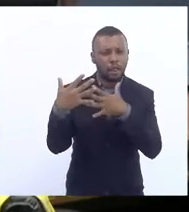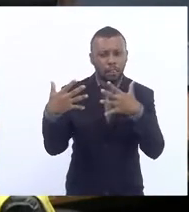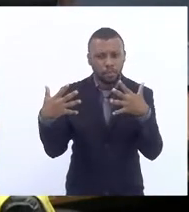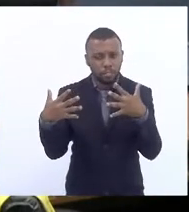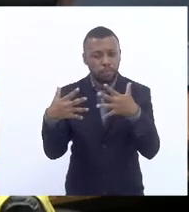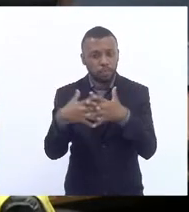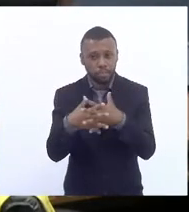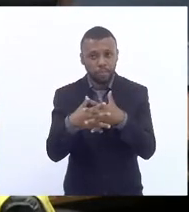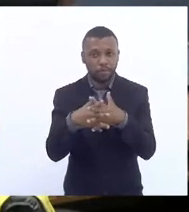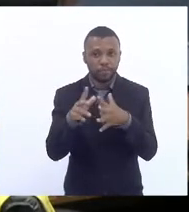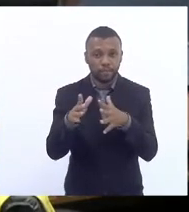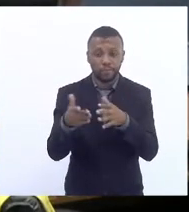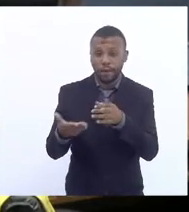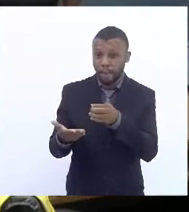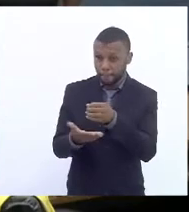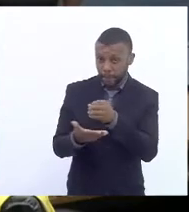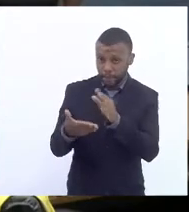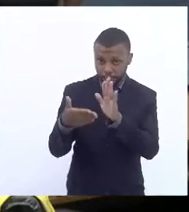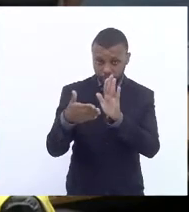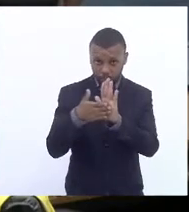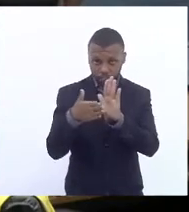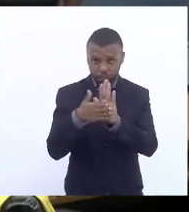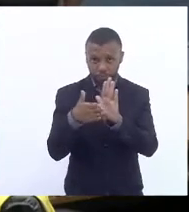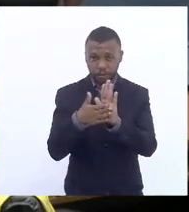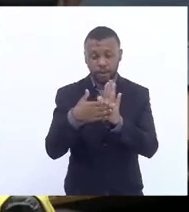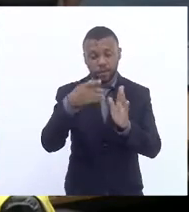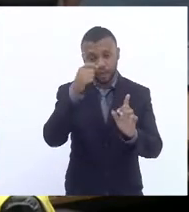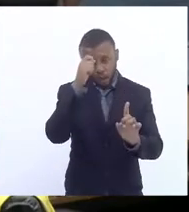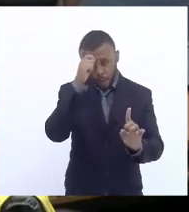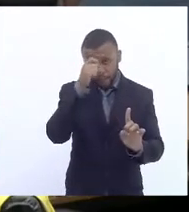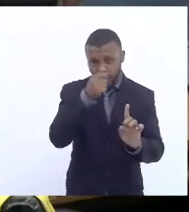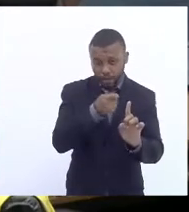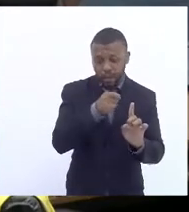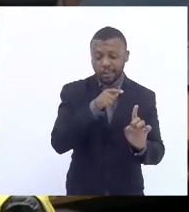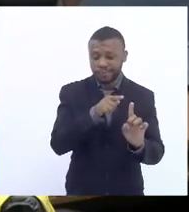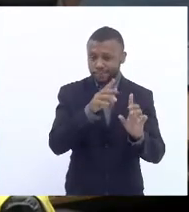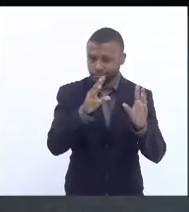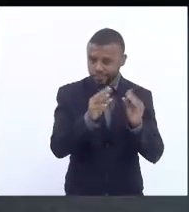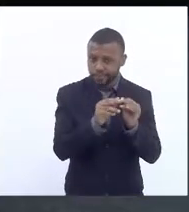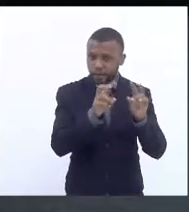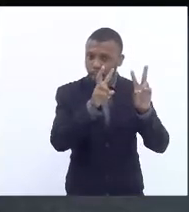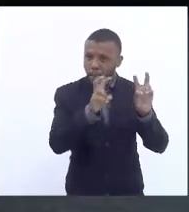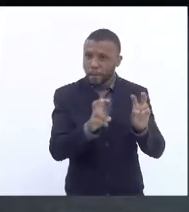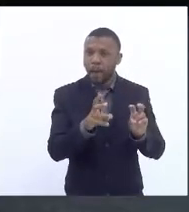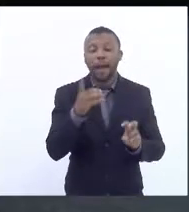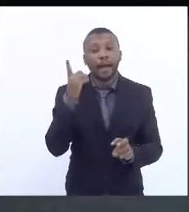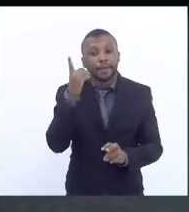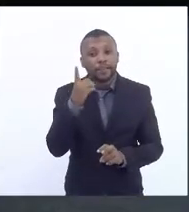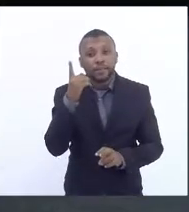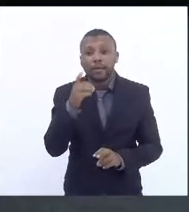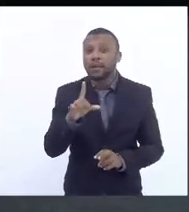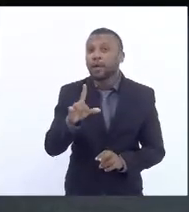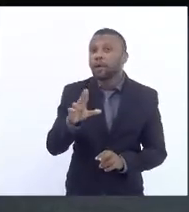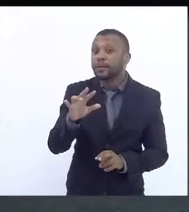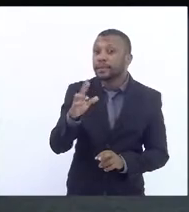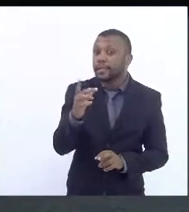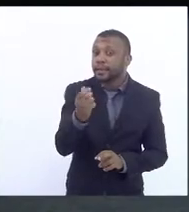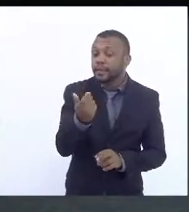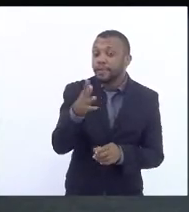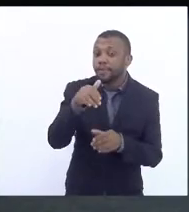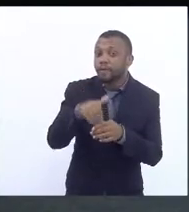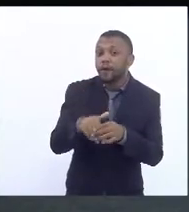da pauta, a homenagem, a deputada... Lucinha, o 487 está votando